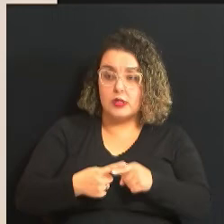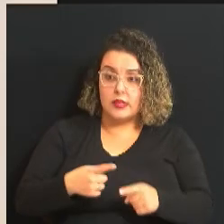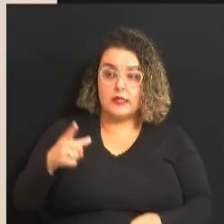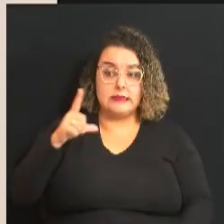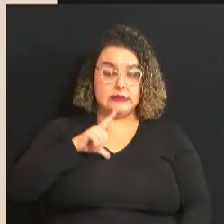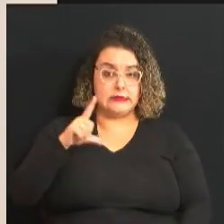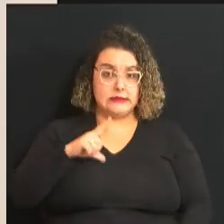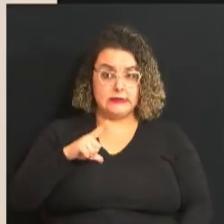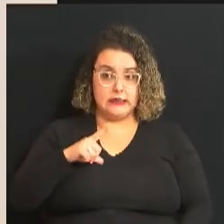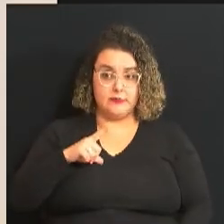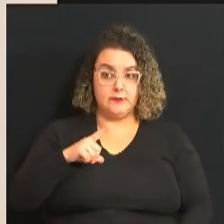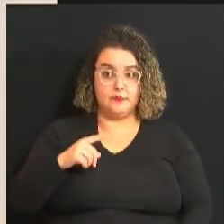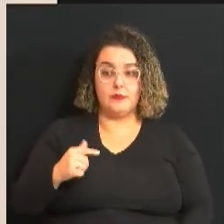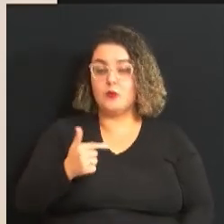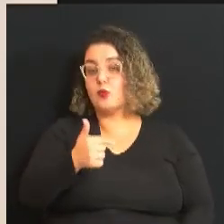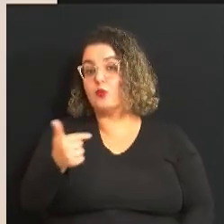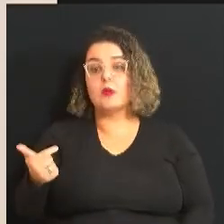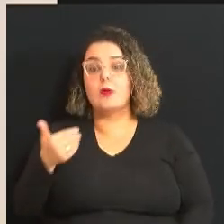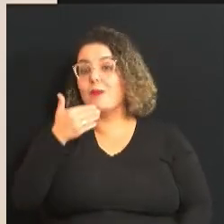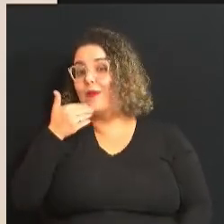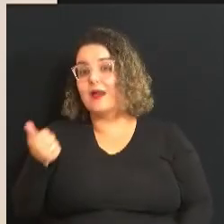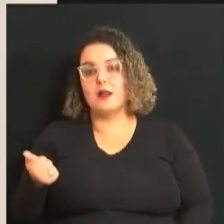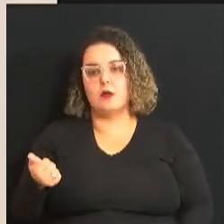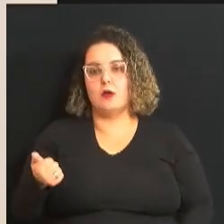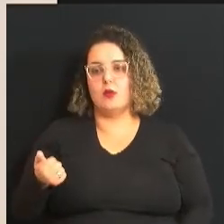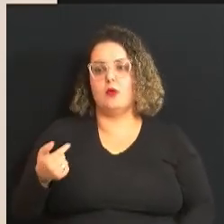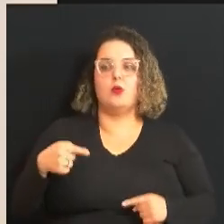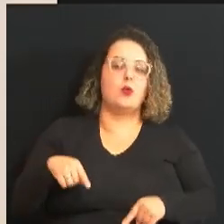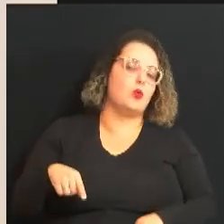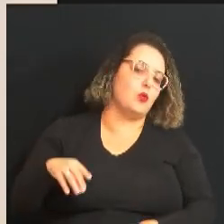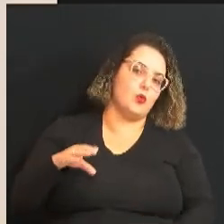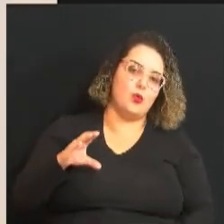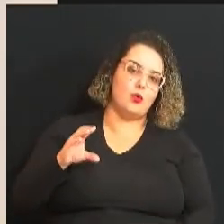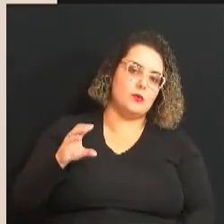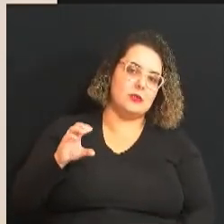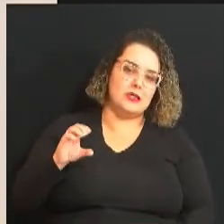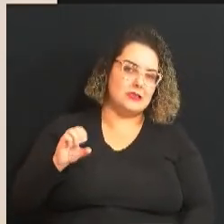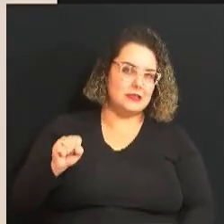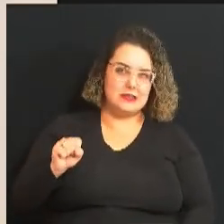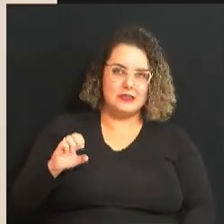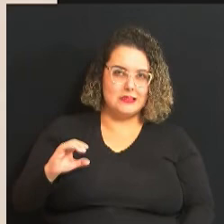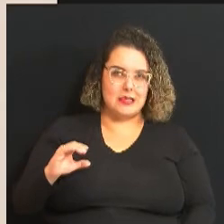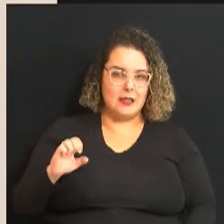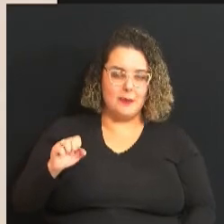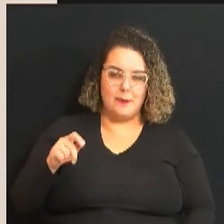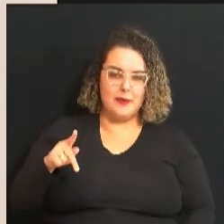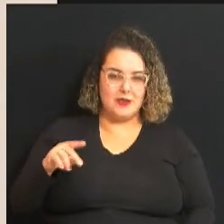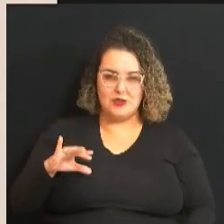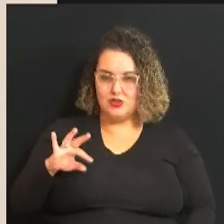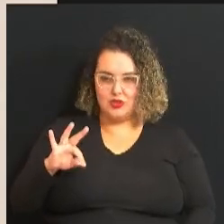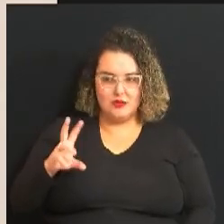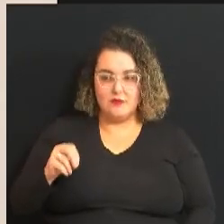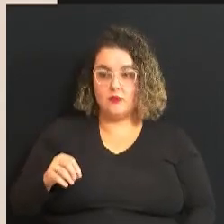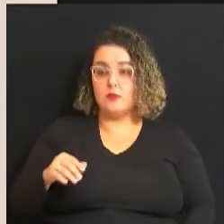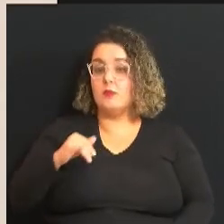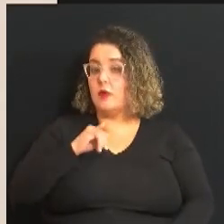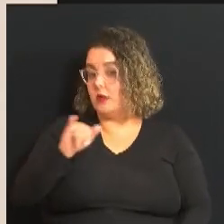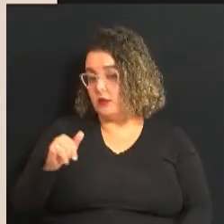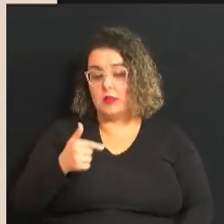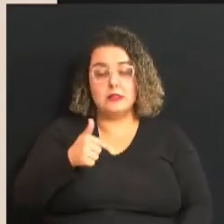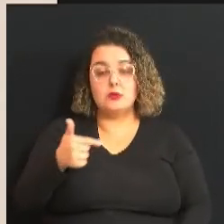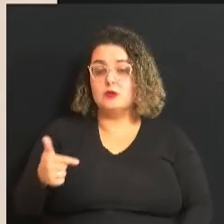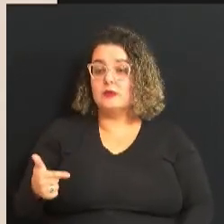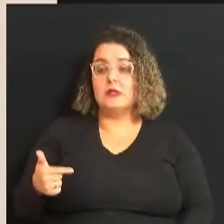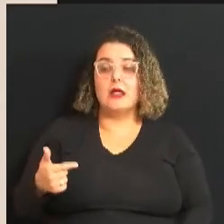não existe o melhor método contraceptivo. Se tivesse uma mensagem para eu deixar aqui hoje, seria essa. Não existe